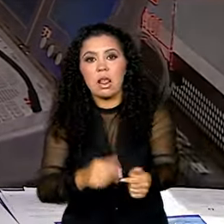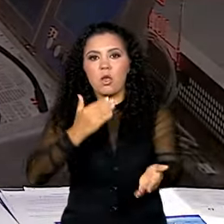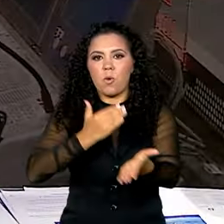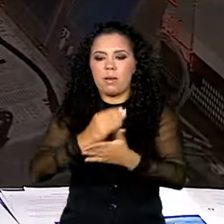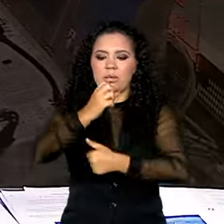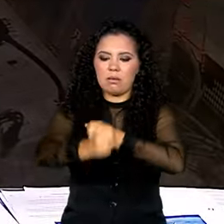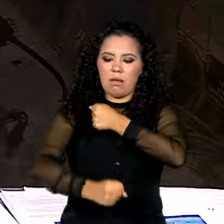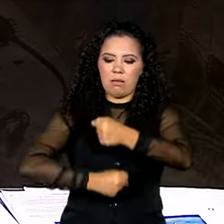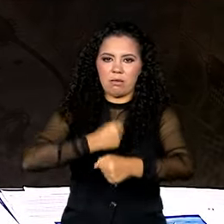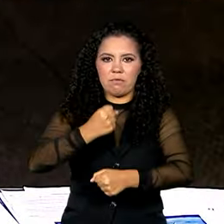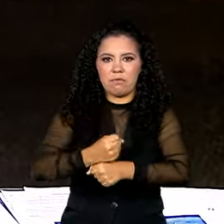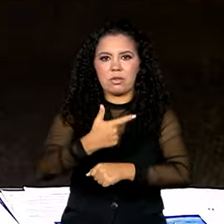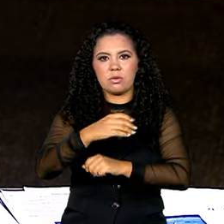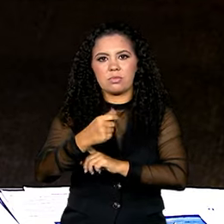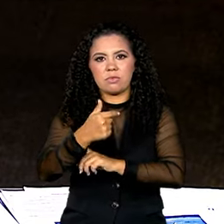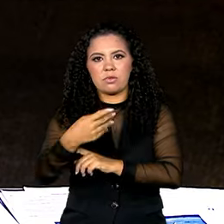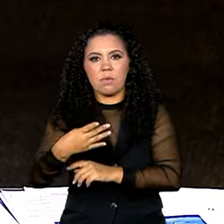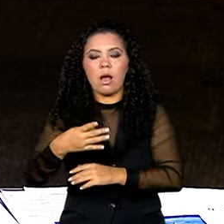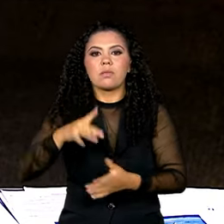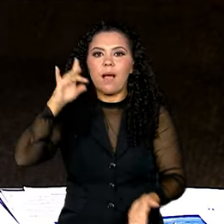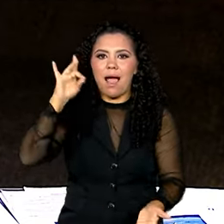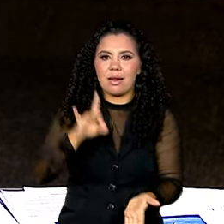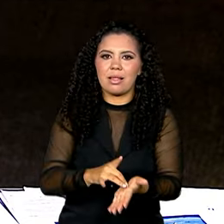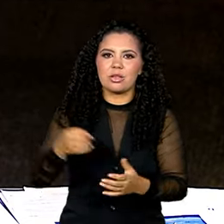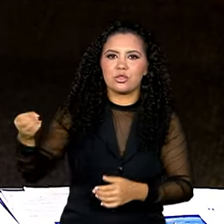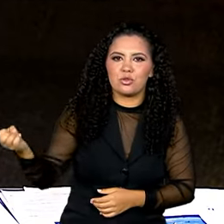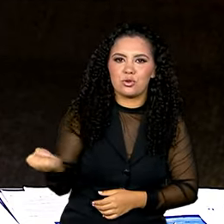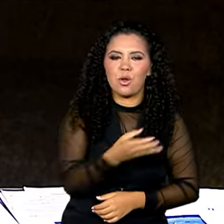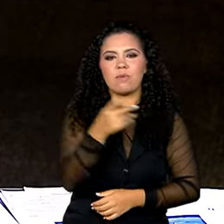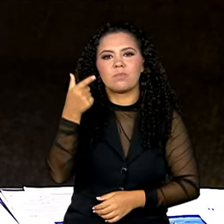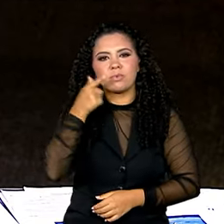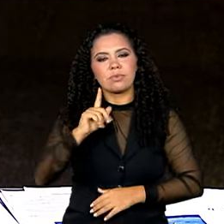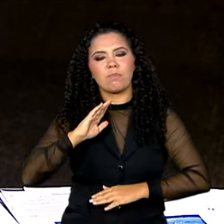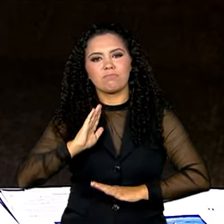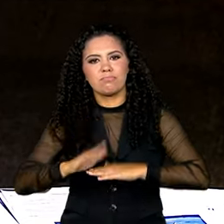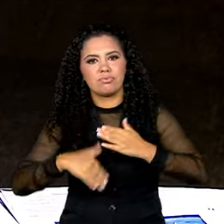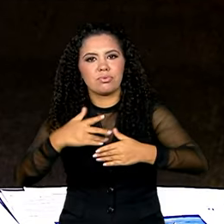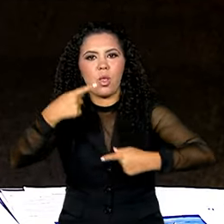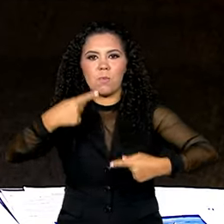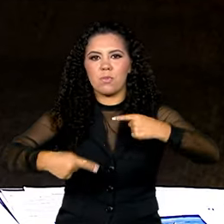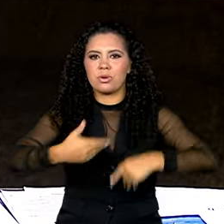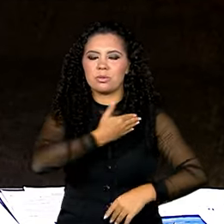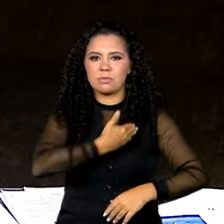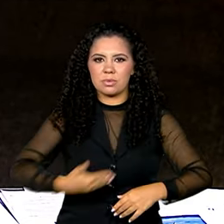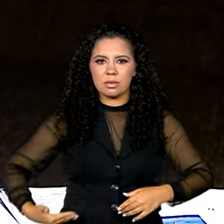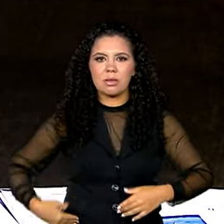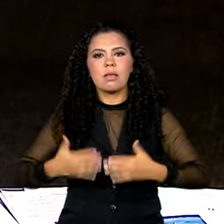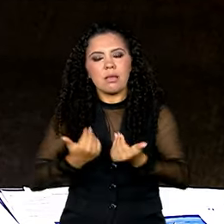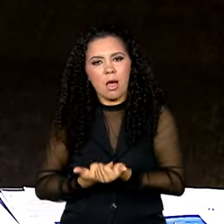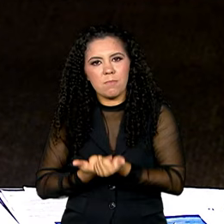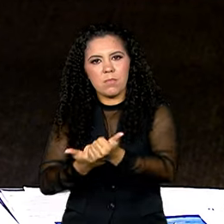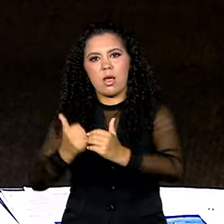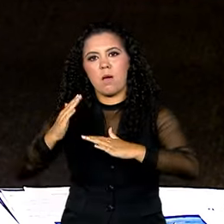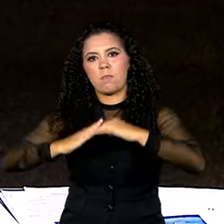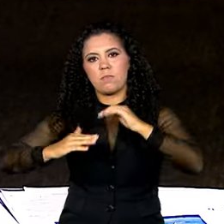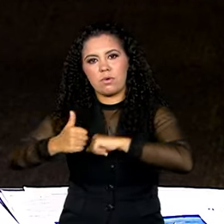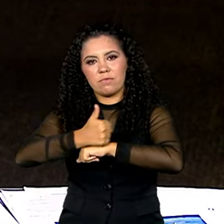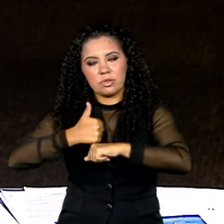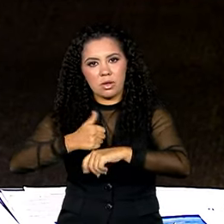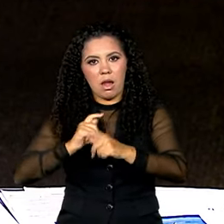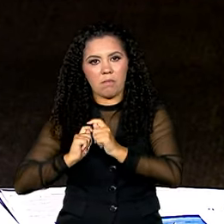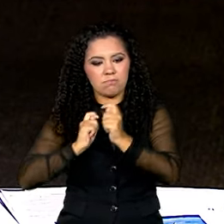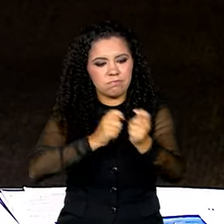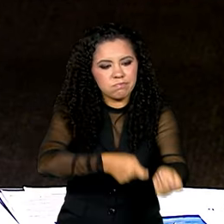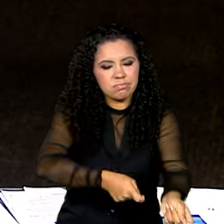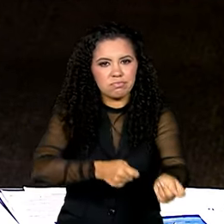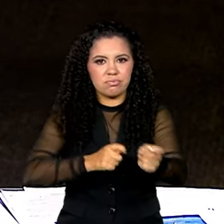2024 com uma nova realidade, avançando ainda mais nas políticas públicas que pretendem apoiar ao pescador artesanal lá na